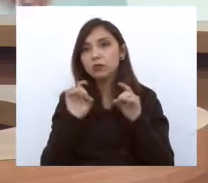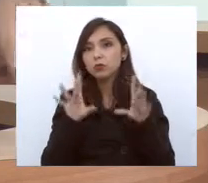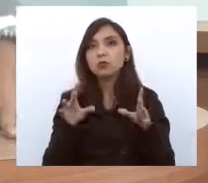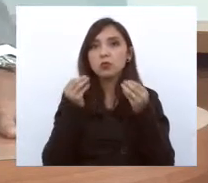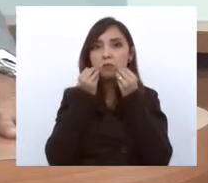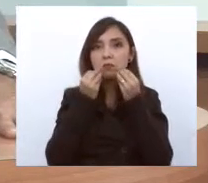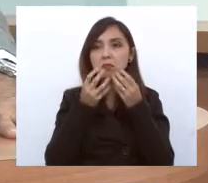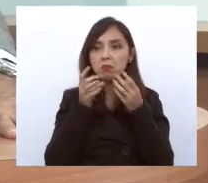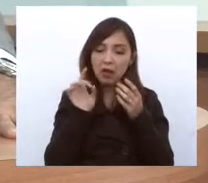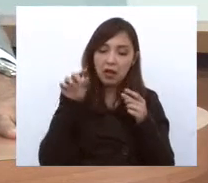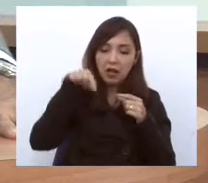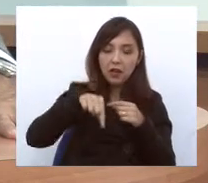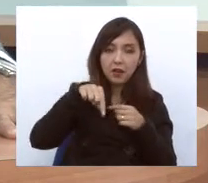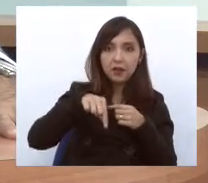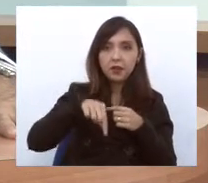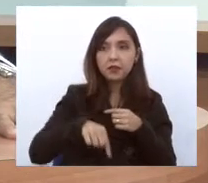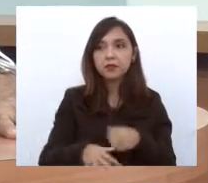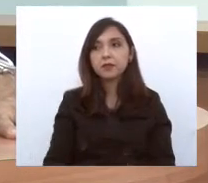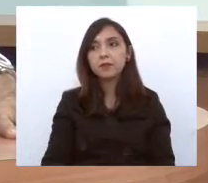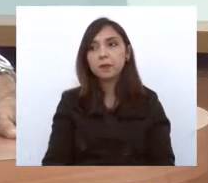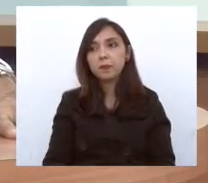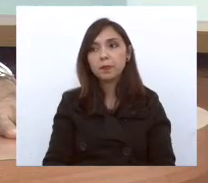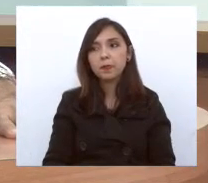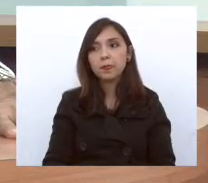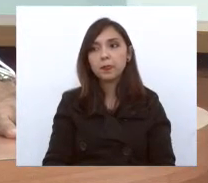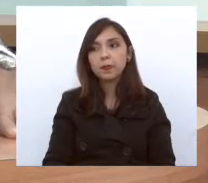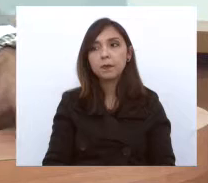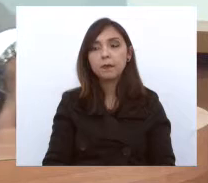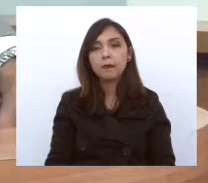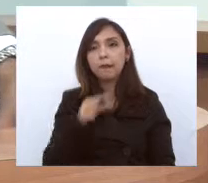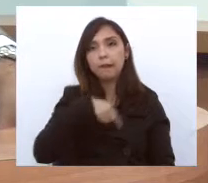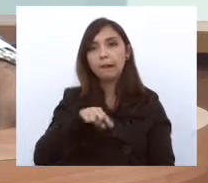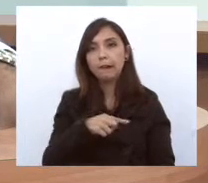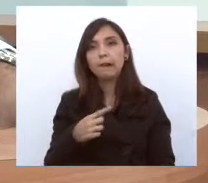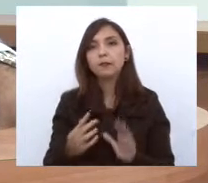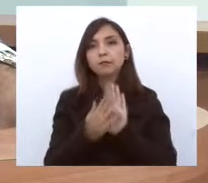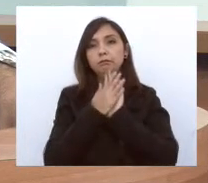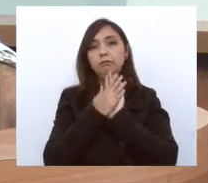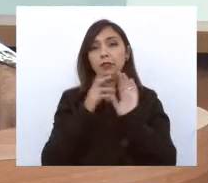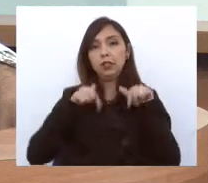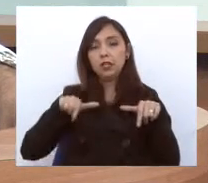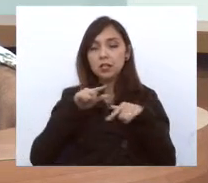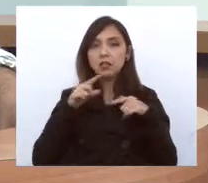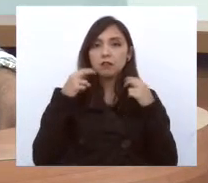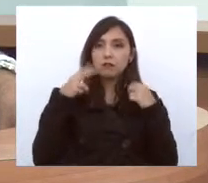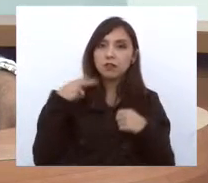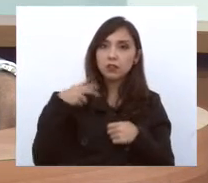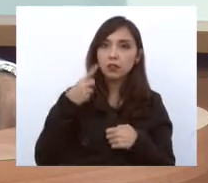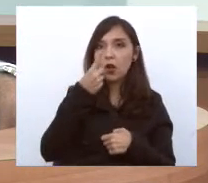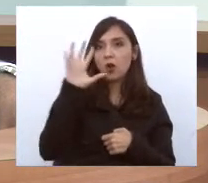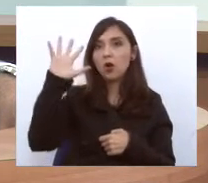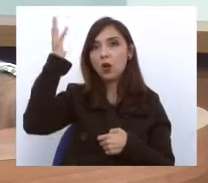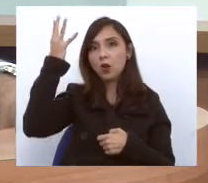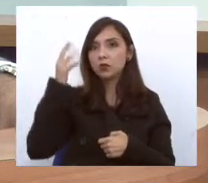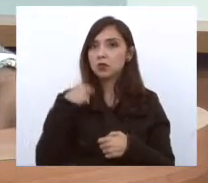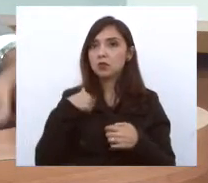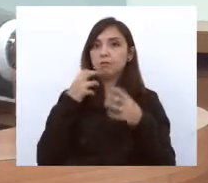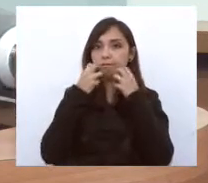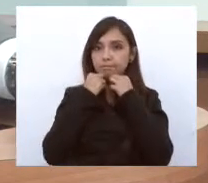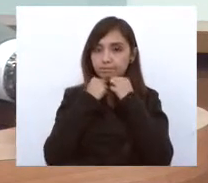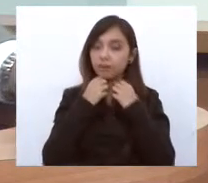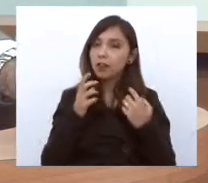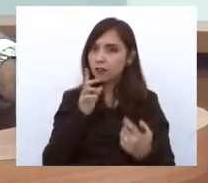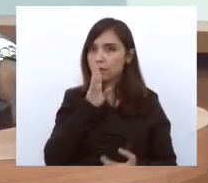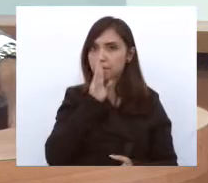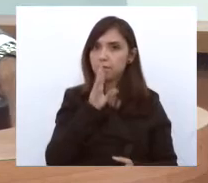querer simplesmente intimidar nós, vereadores, como aconteceu na última sessão. Eu fiquei quieto, eu achei